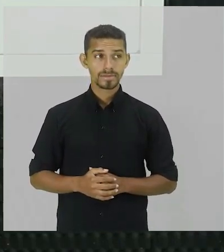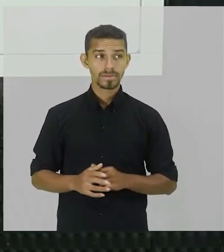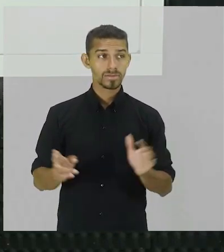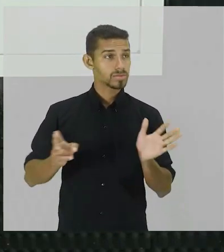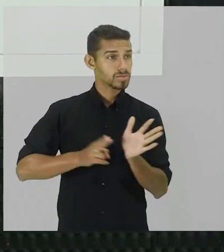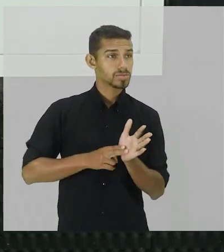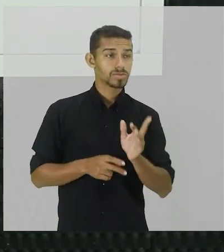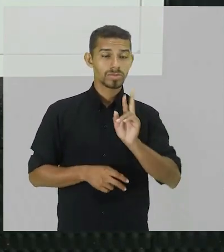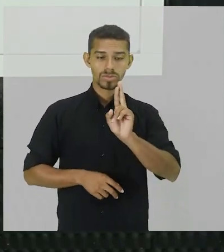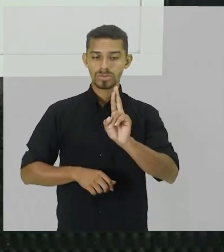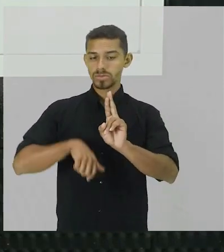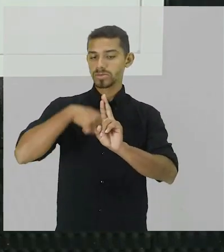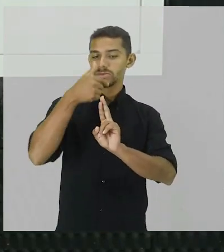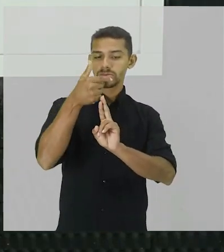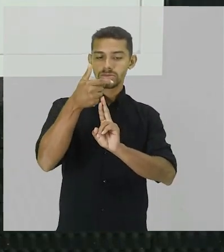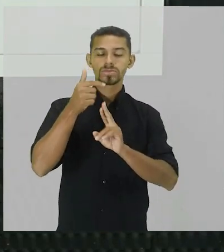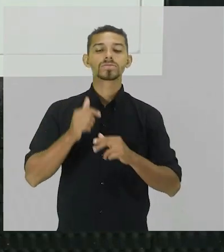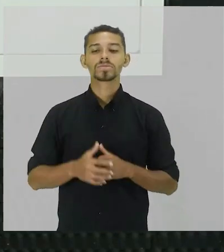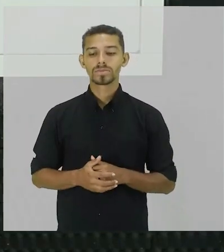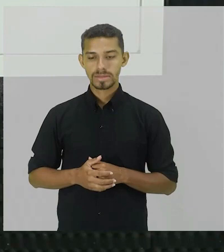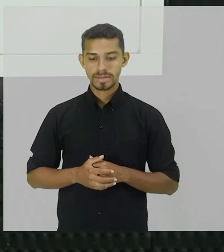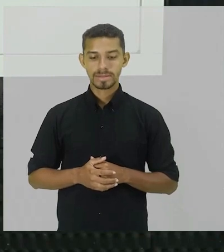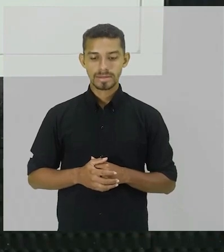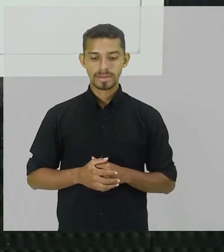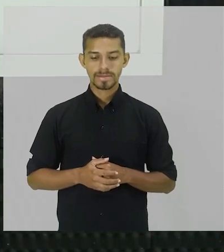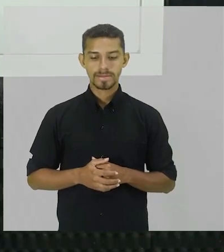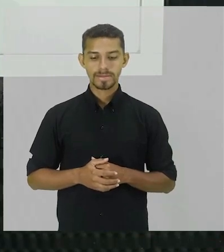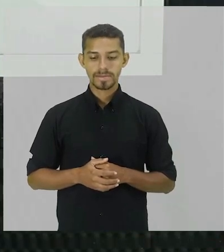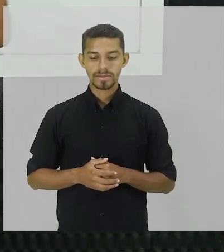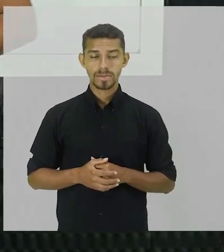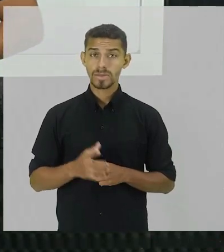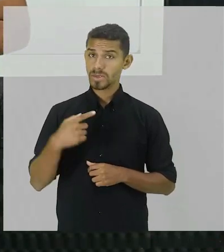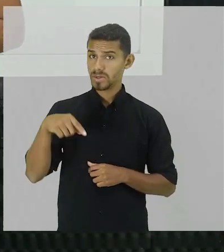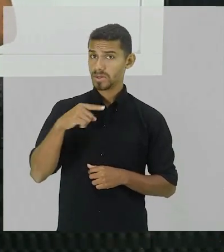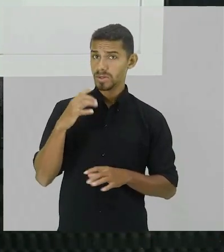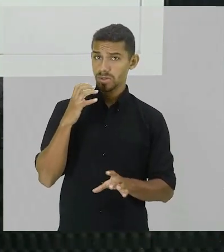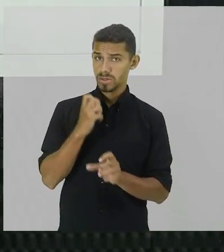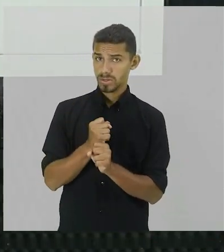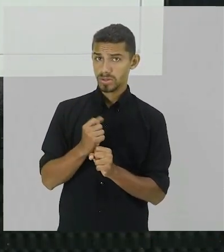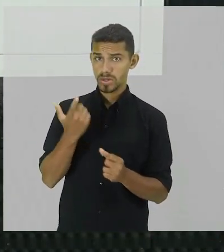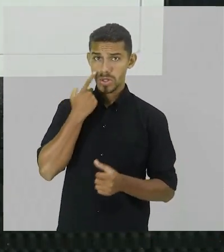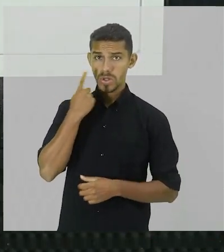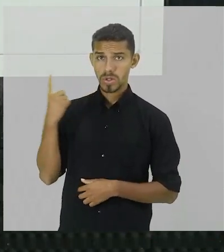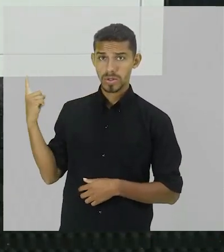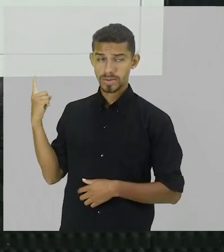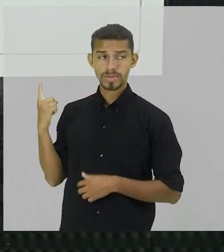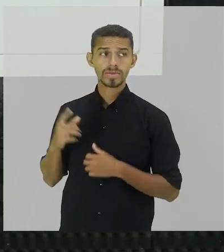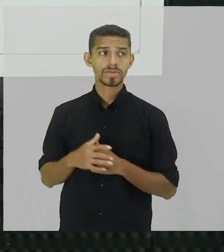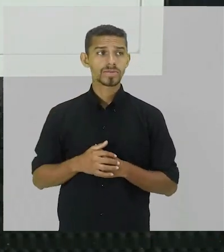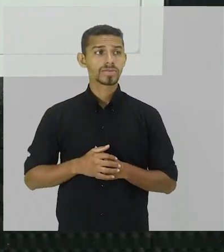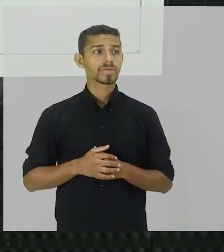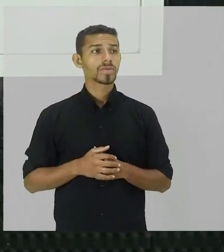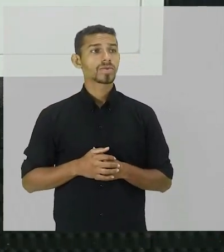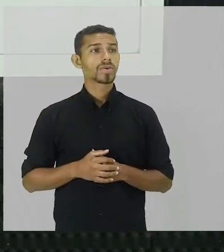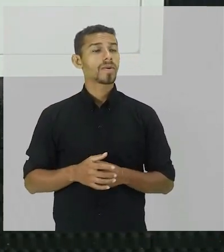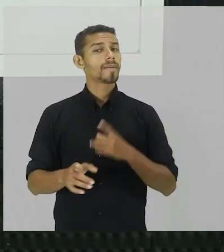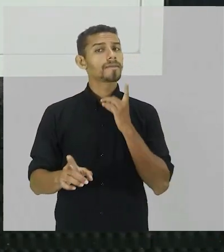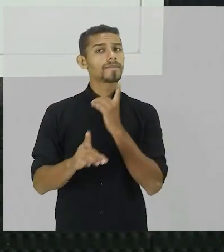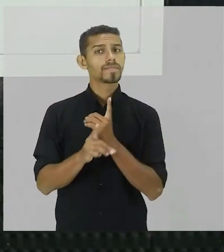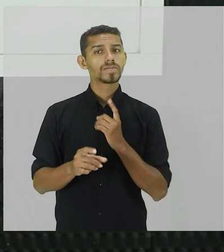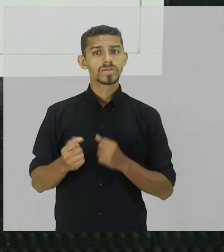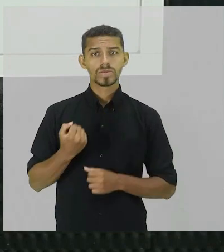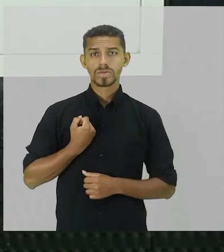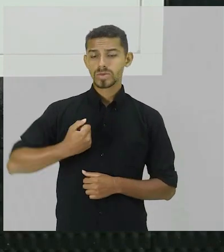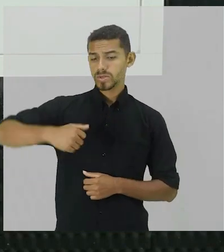igual ao raio ao quadrado. Então, se a gente for fazer essa conta aí, vocês fazem com calma, esse valor dá